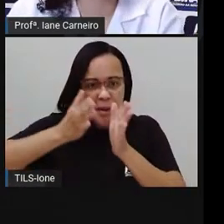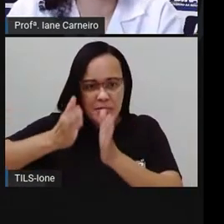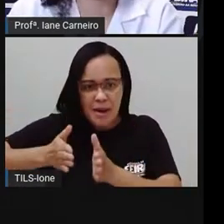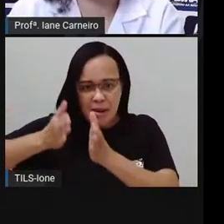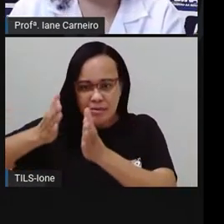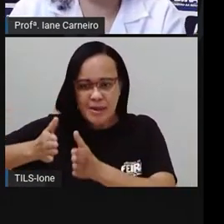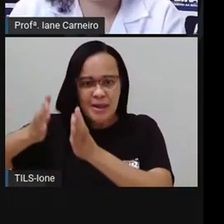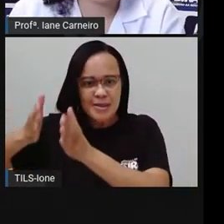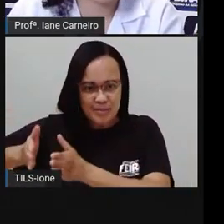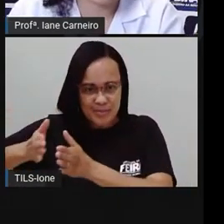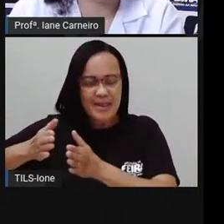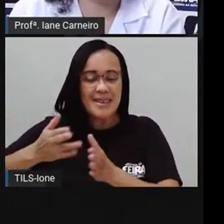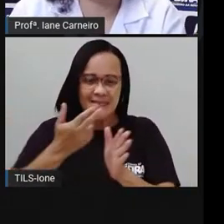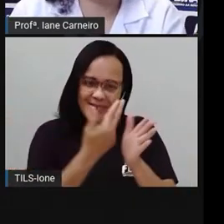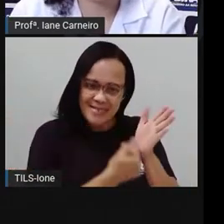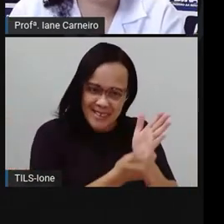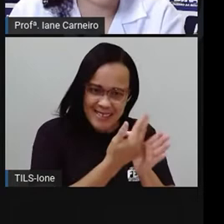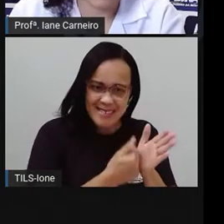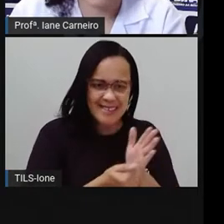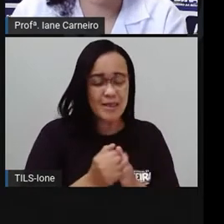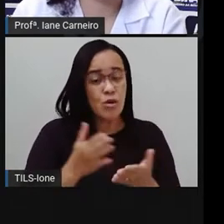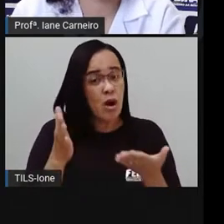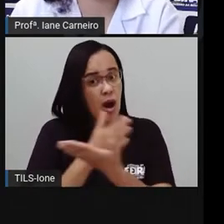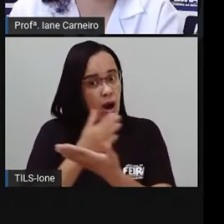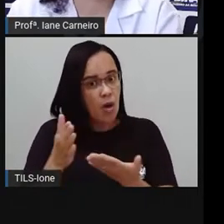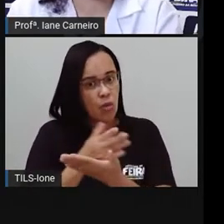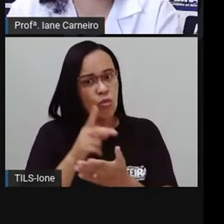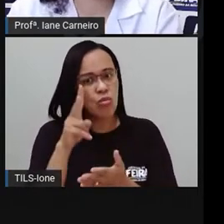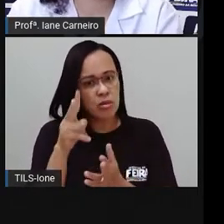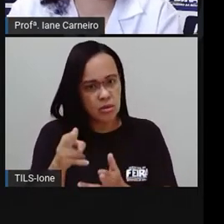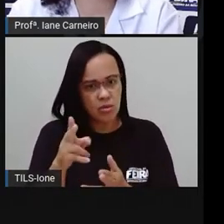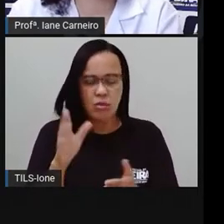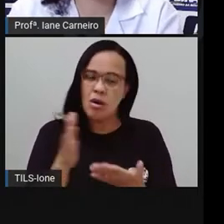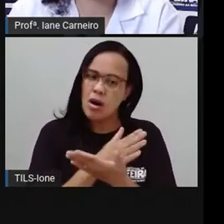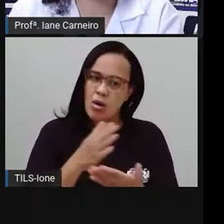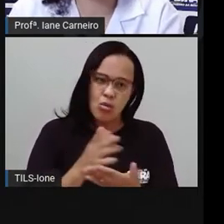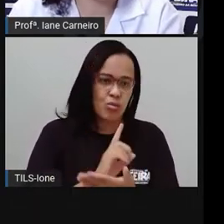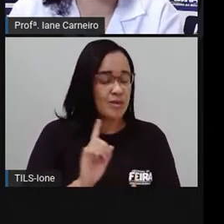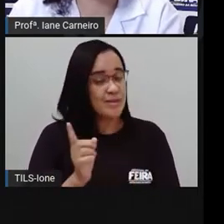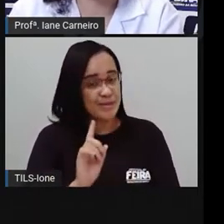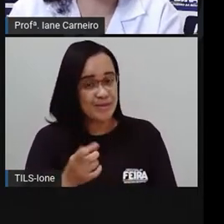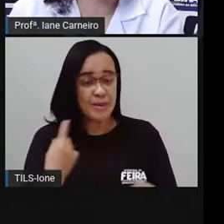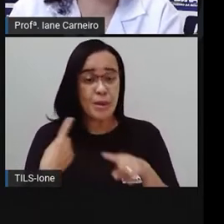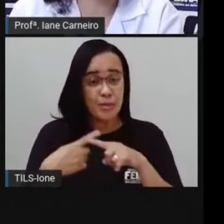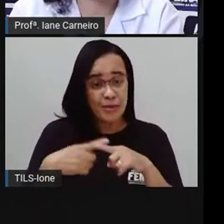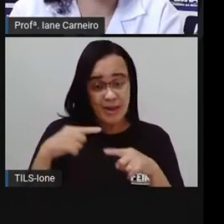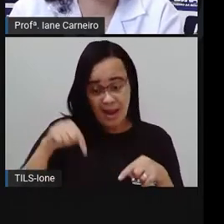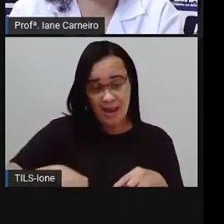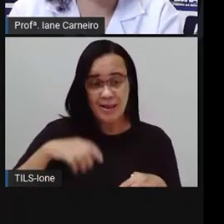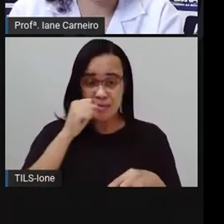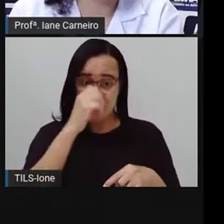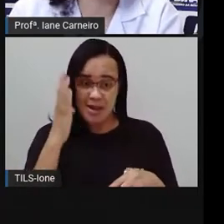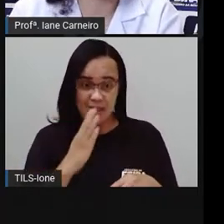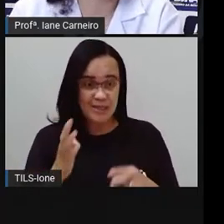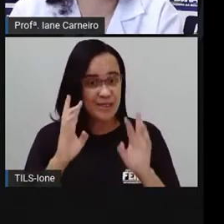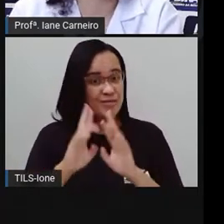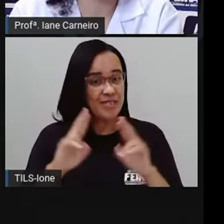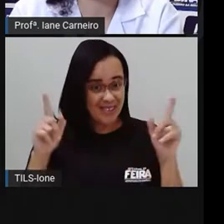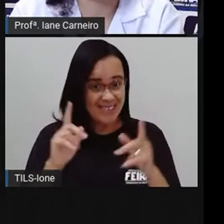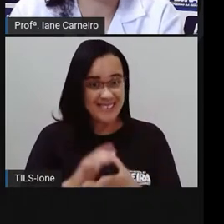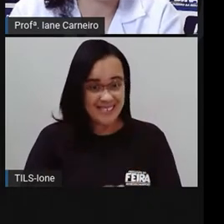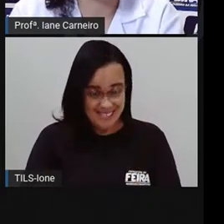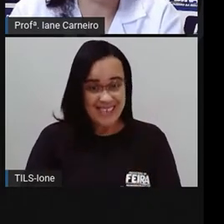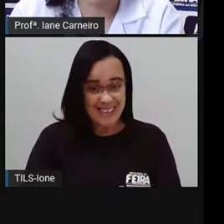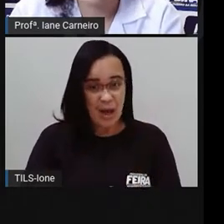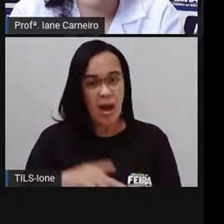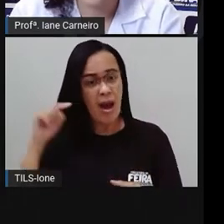Claro que nem todas as casas são iguais a essas, né? Aqui no Brasil, então, tem casa só lá no sul do país que faz muito frio, é que tem